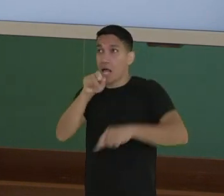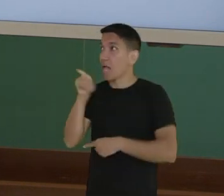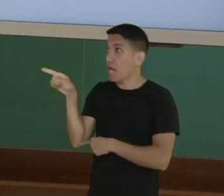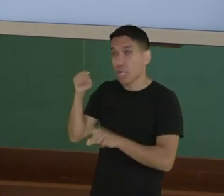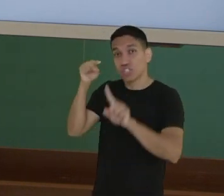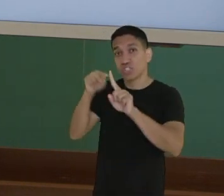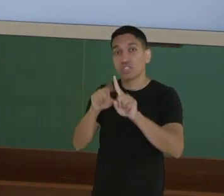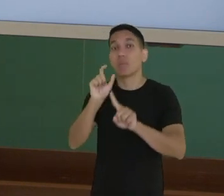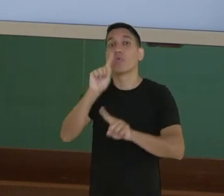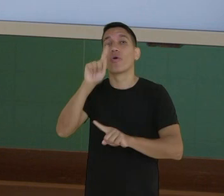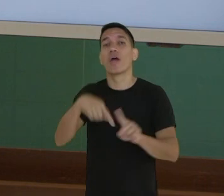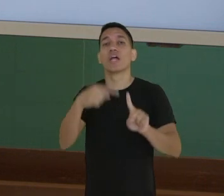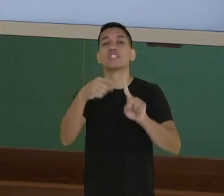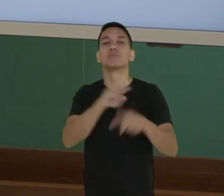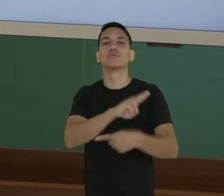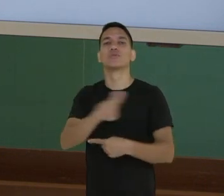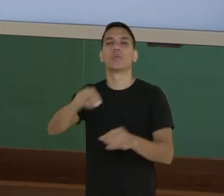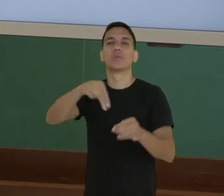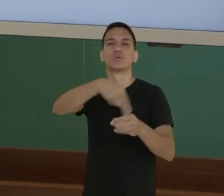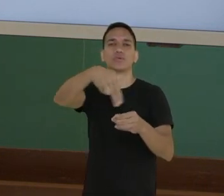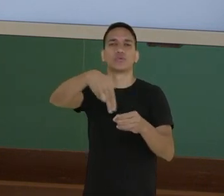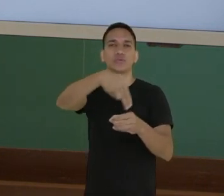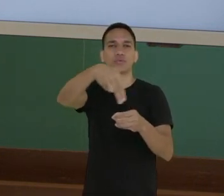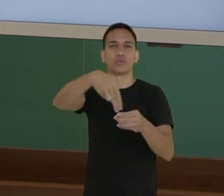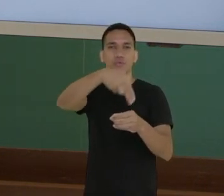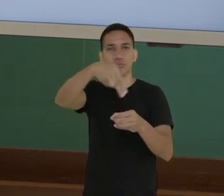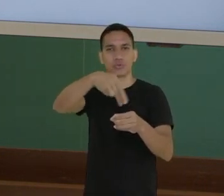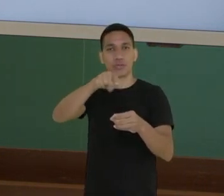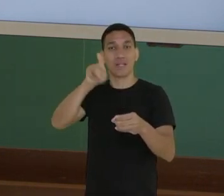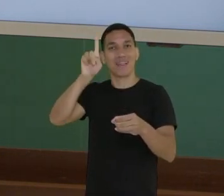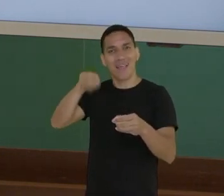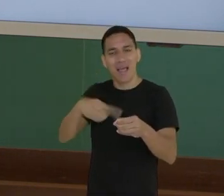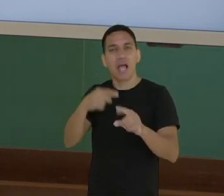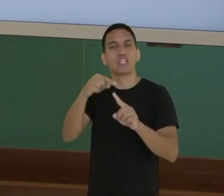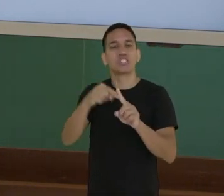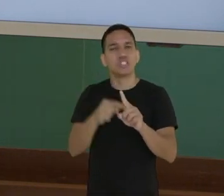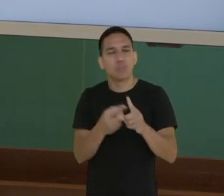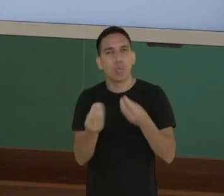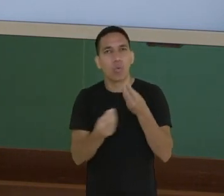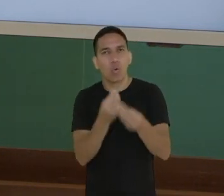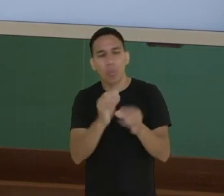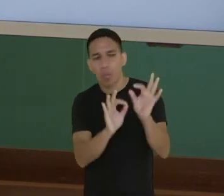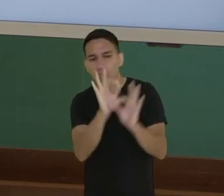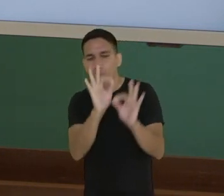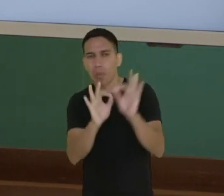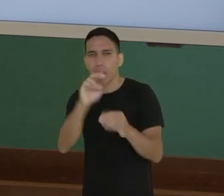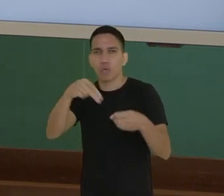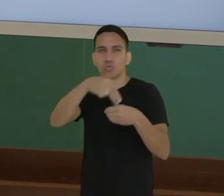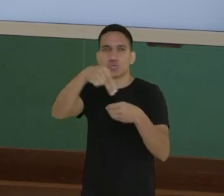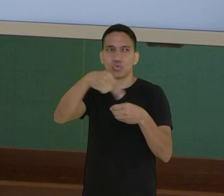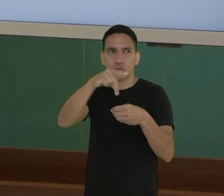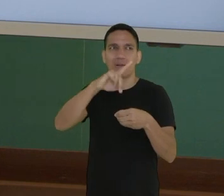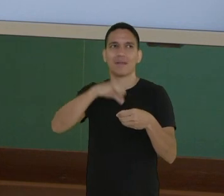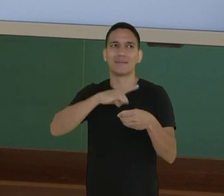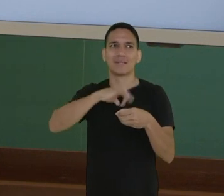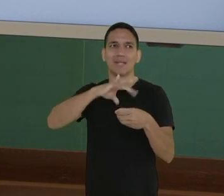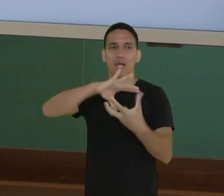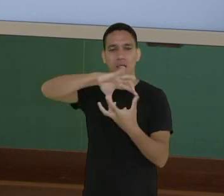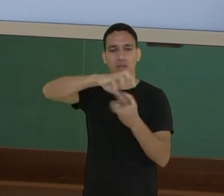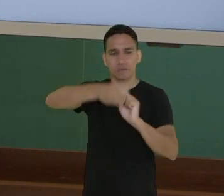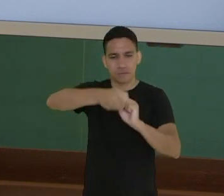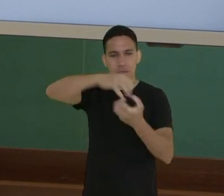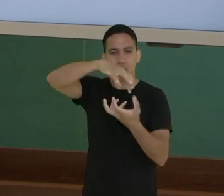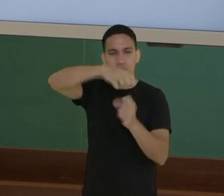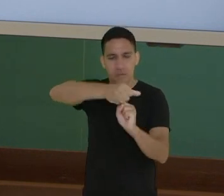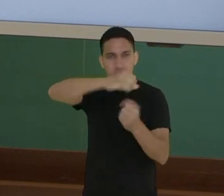aqui é a chamada tipo de nuclear. Esse aqui é um esquema de uma energia nuclear. Então você tem aqui a fissão